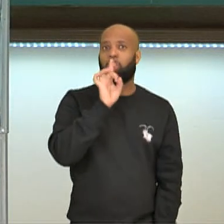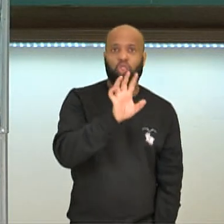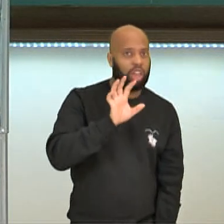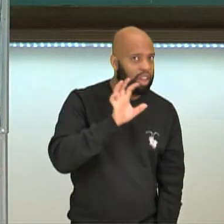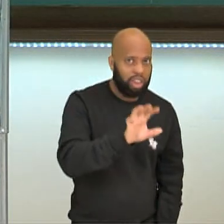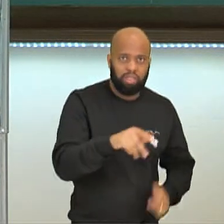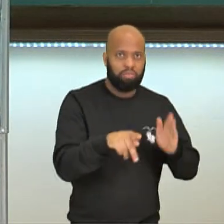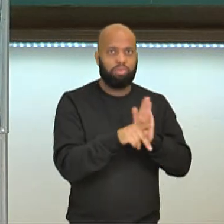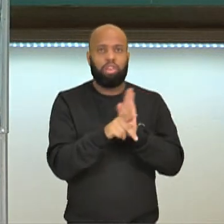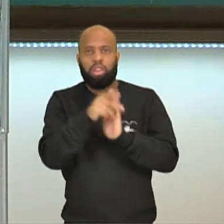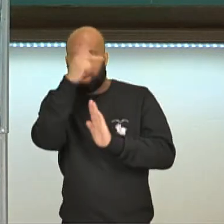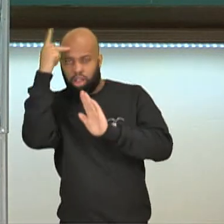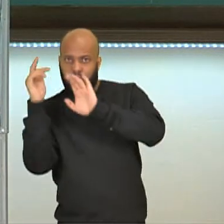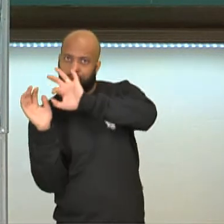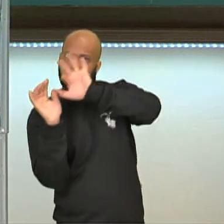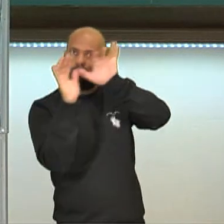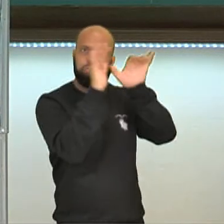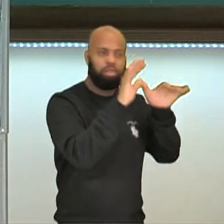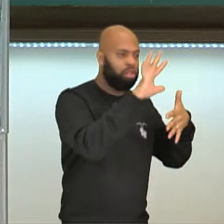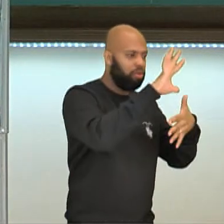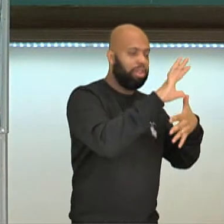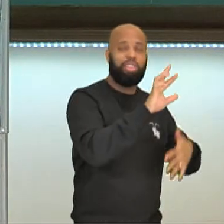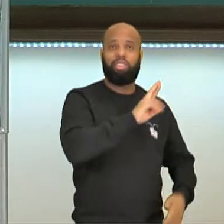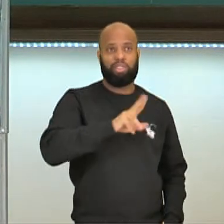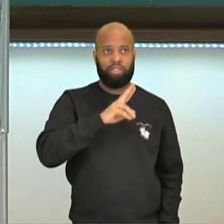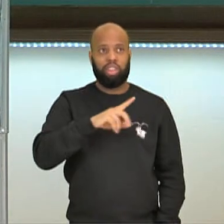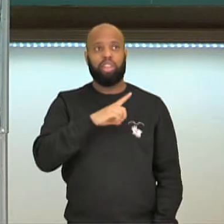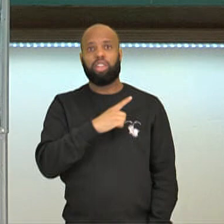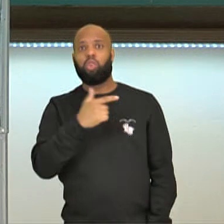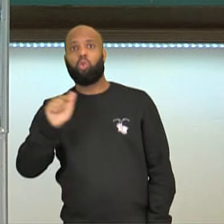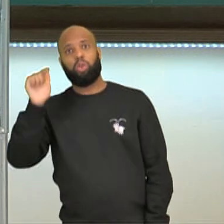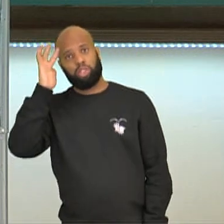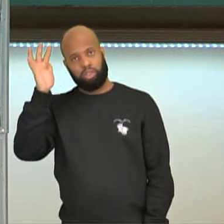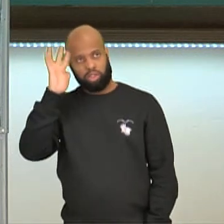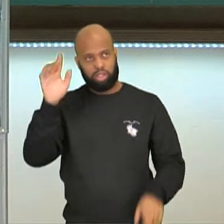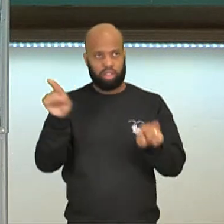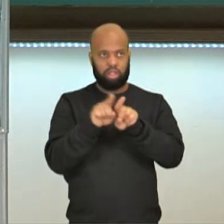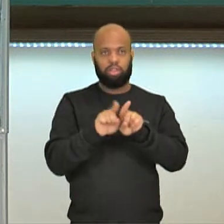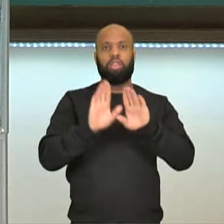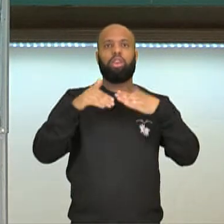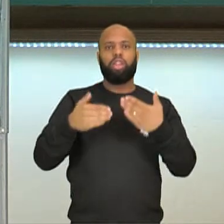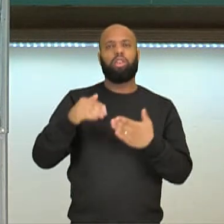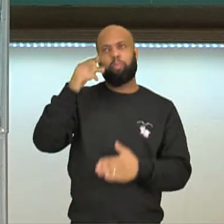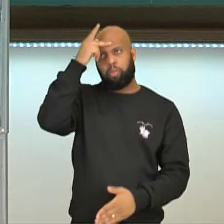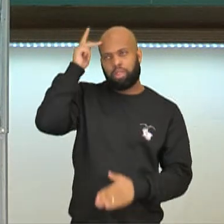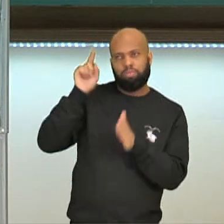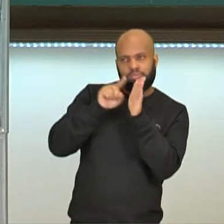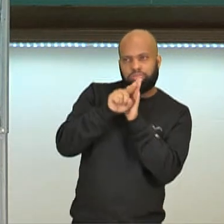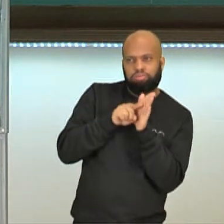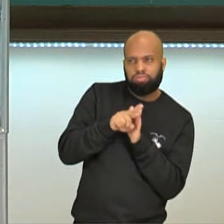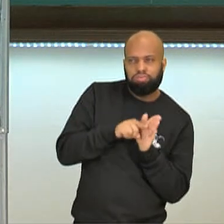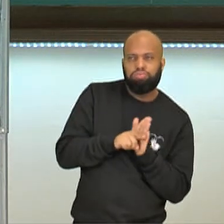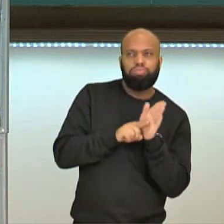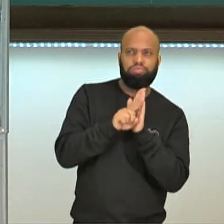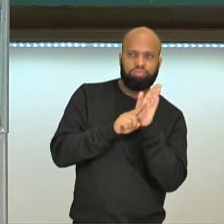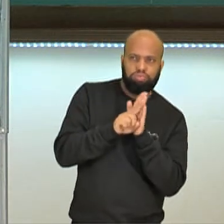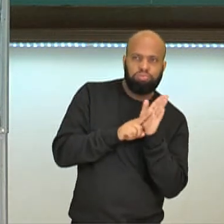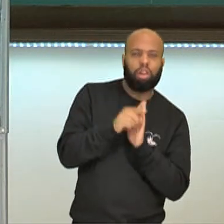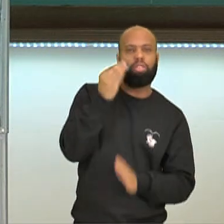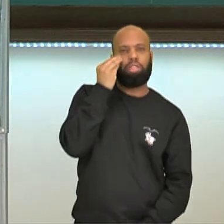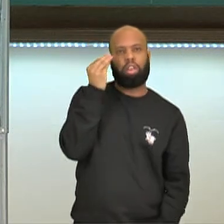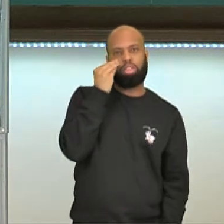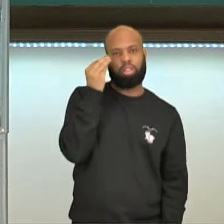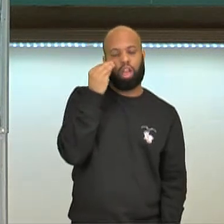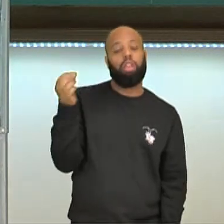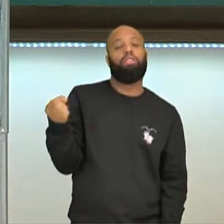humanos, de caçadores que povoaram a América. Tem que ter outras teorias. Aí os cientistas começaram a ter que buscar novas descobertas,